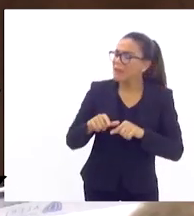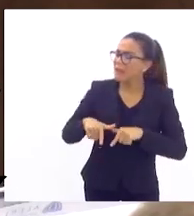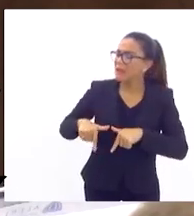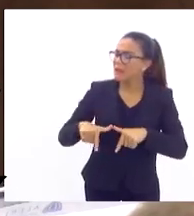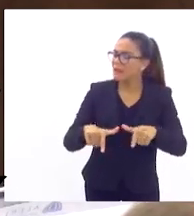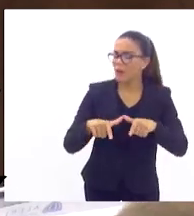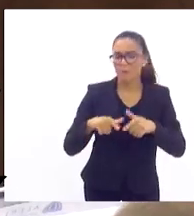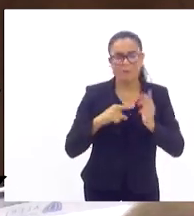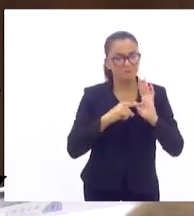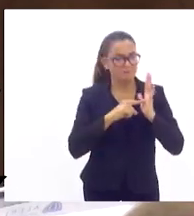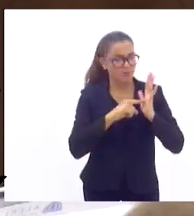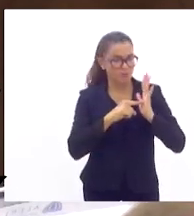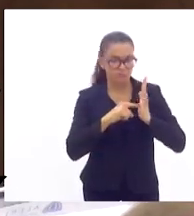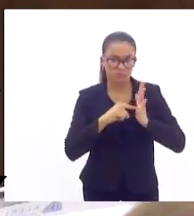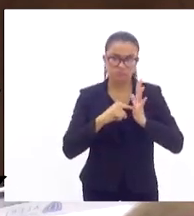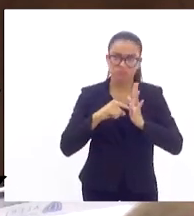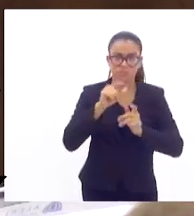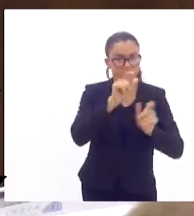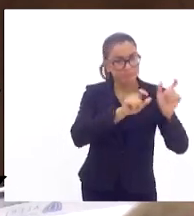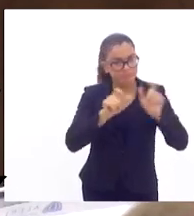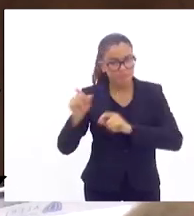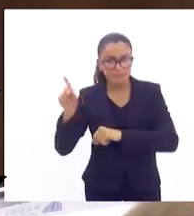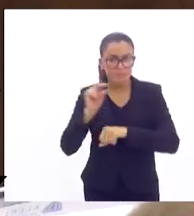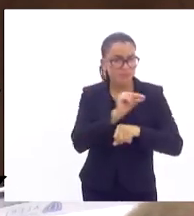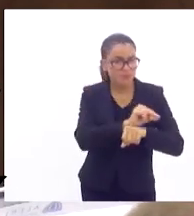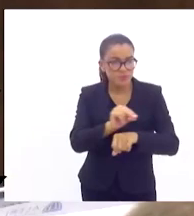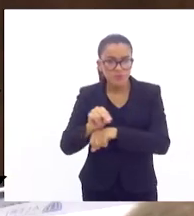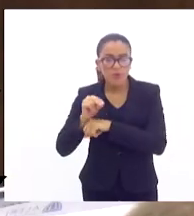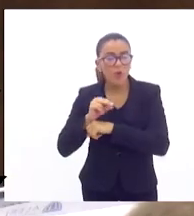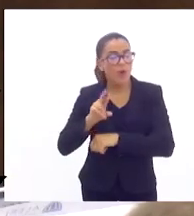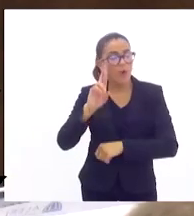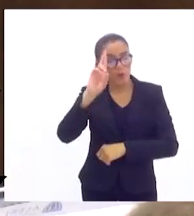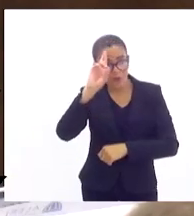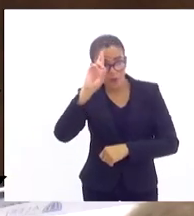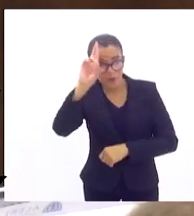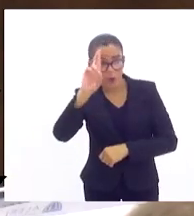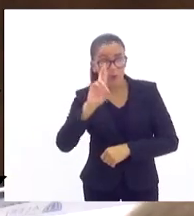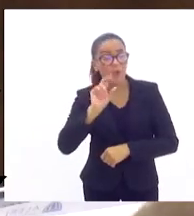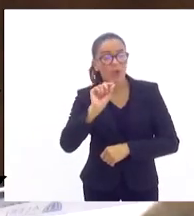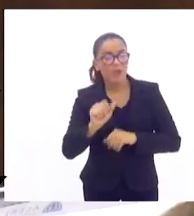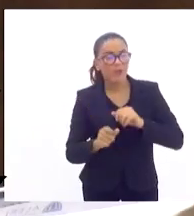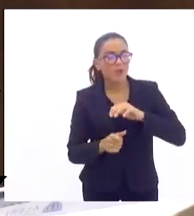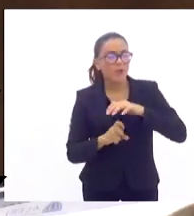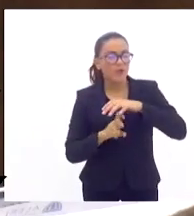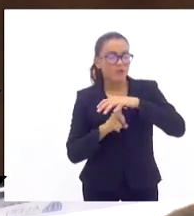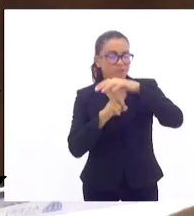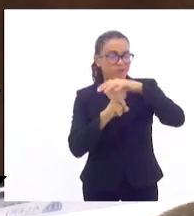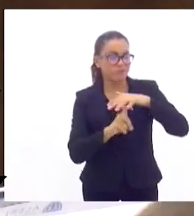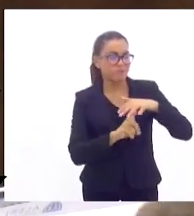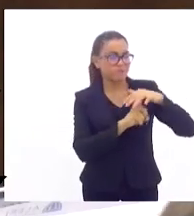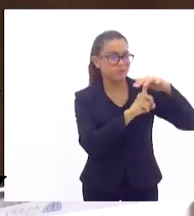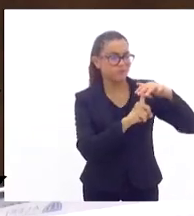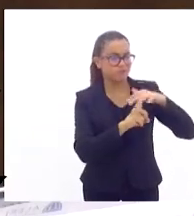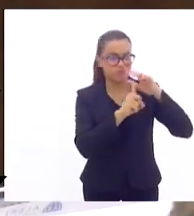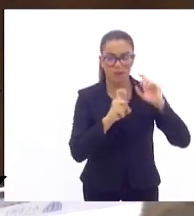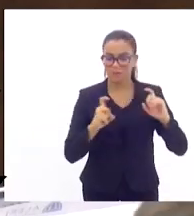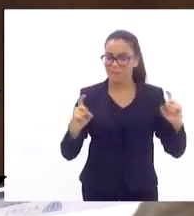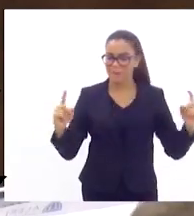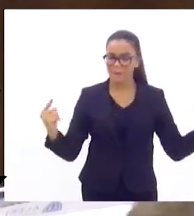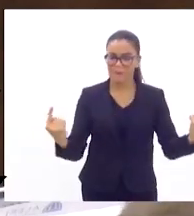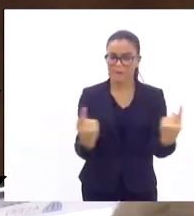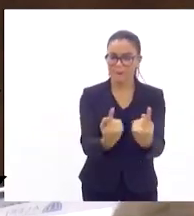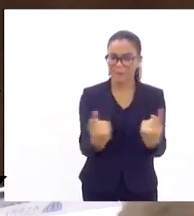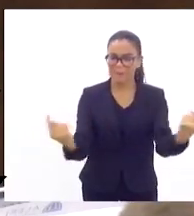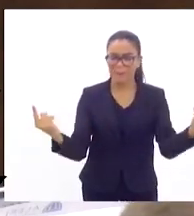as bombas, quem cuidava daquilo ali, eram os donos dos quiosques. Nós assumimos no primeiro dia,